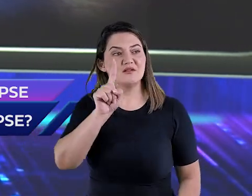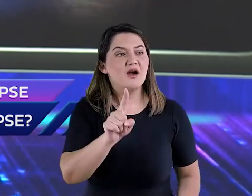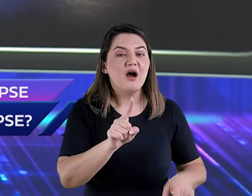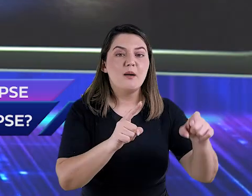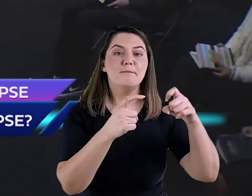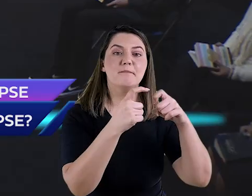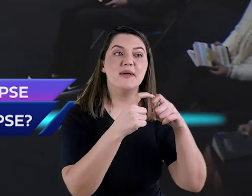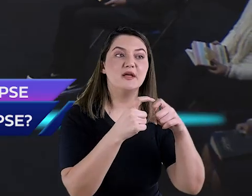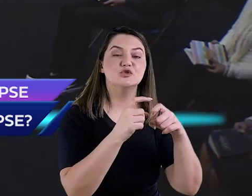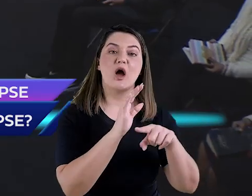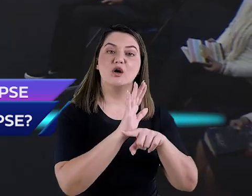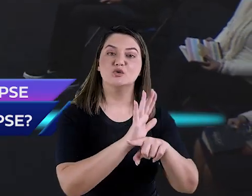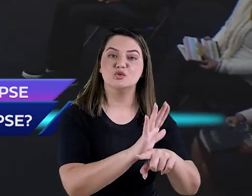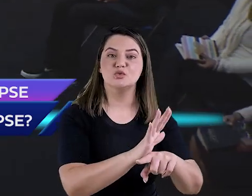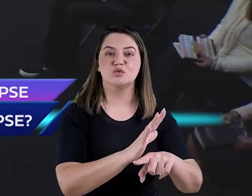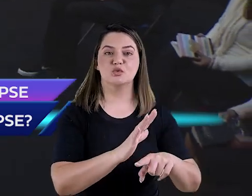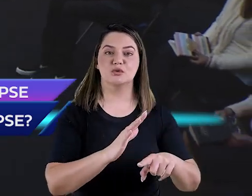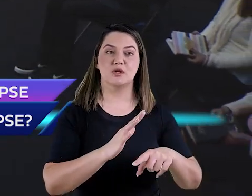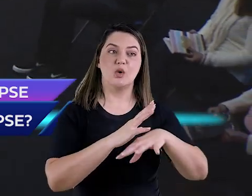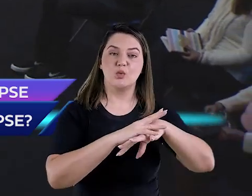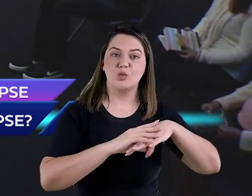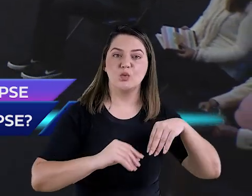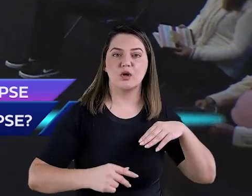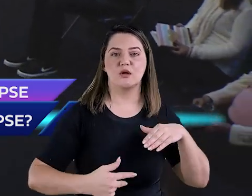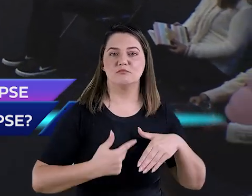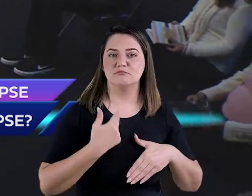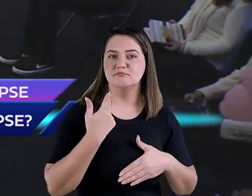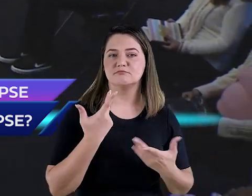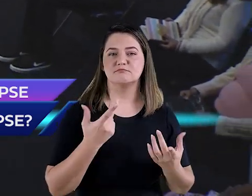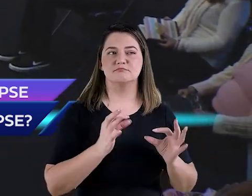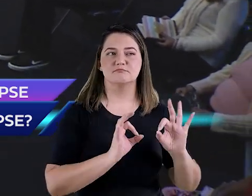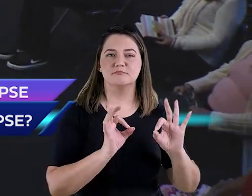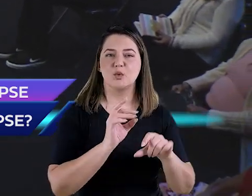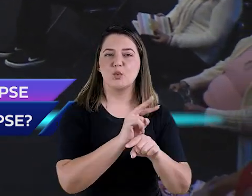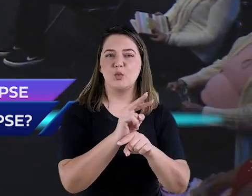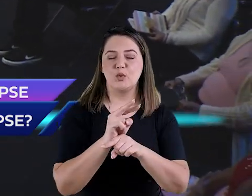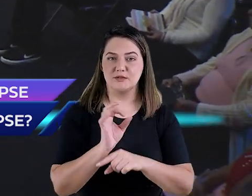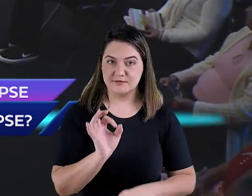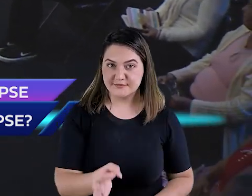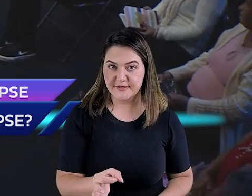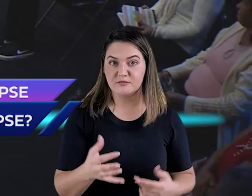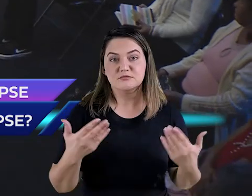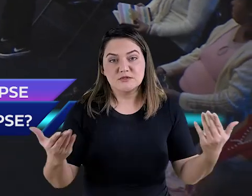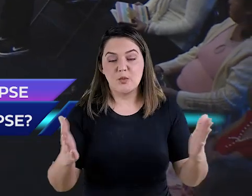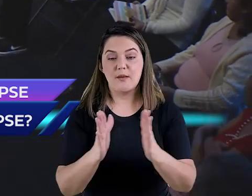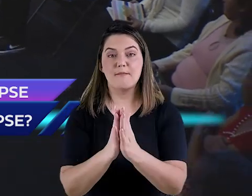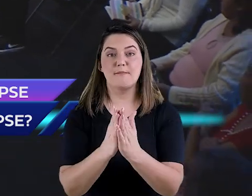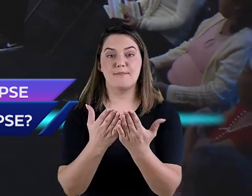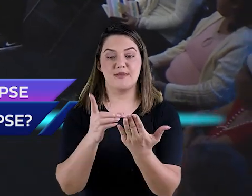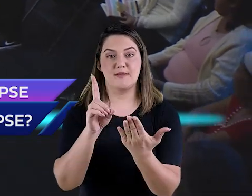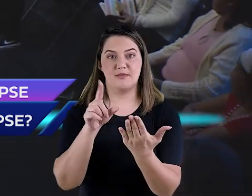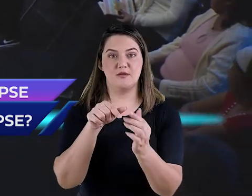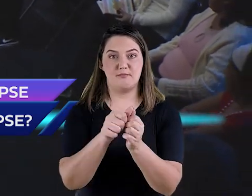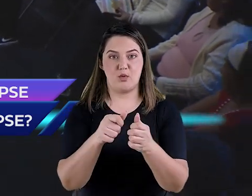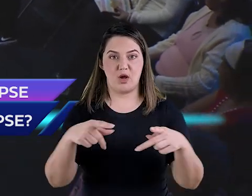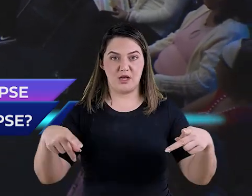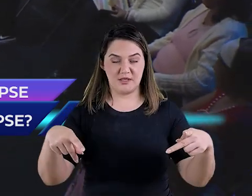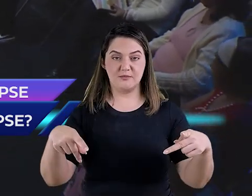ao contexto das 7 pragas. Quem não lê a Bíblia, quem não compreende a